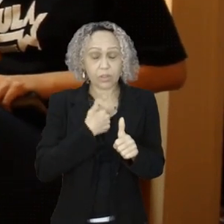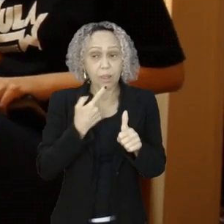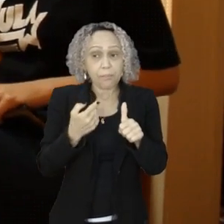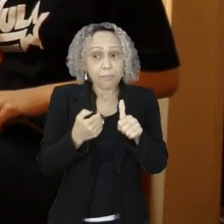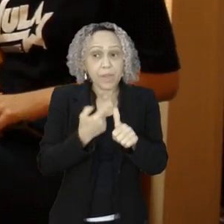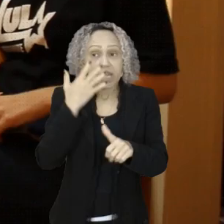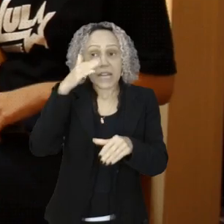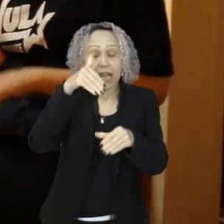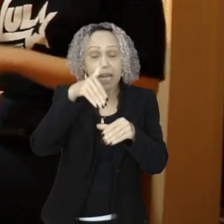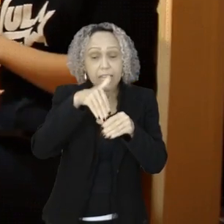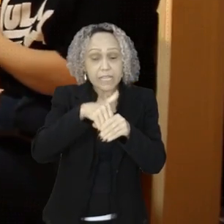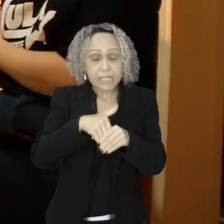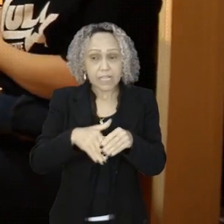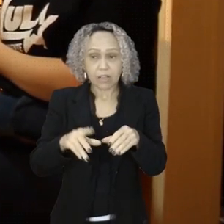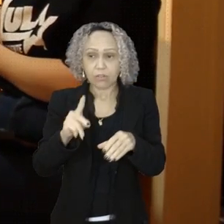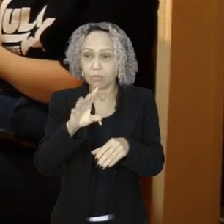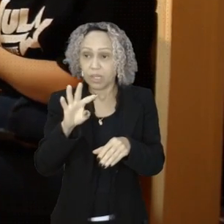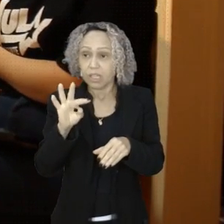foi em